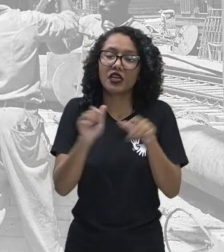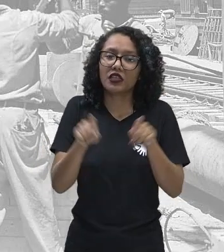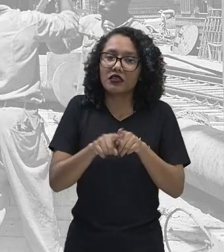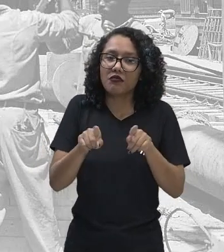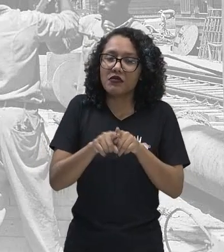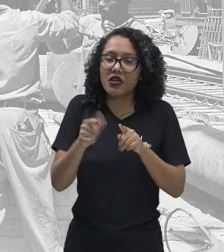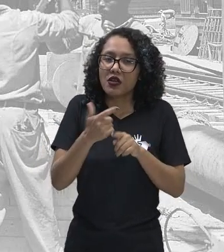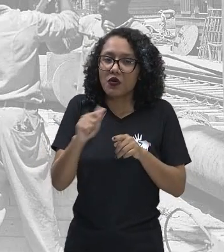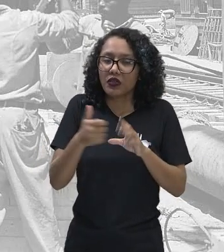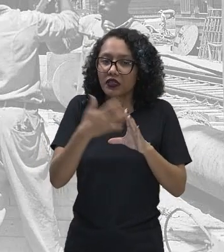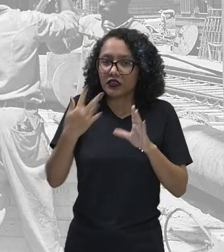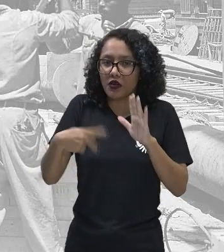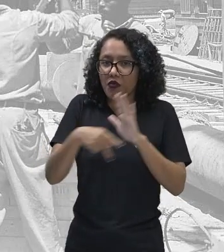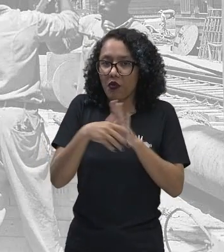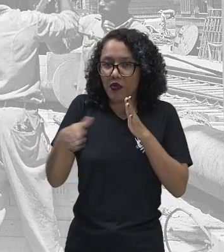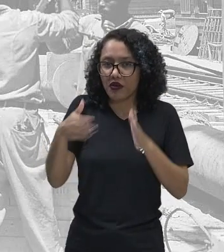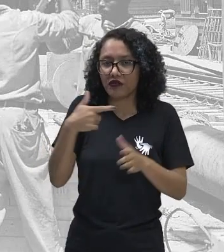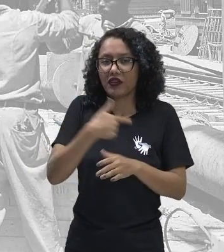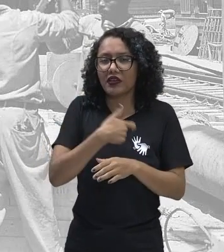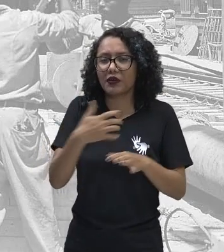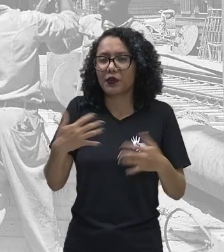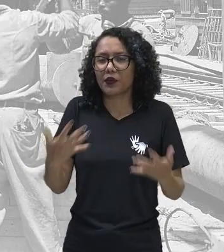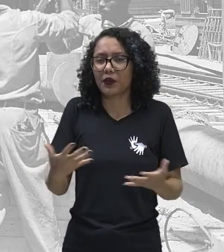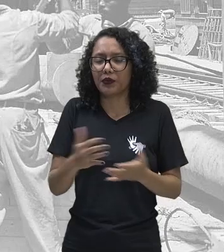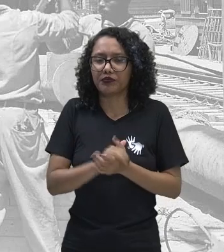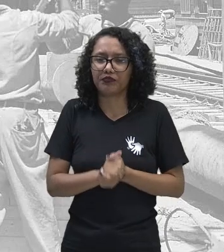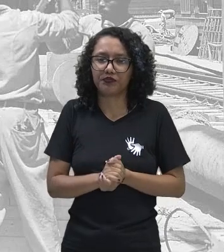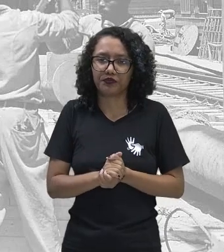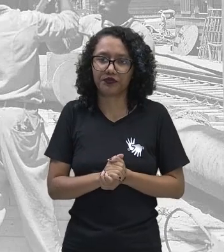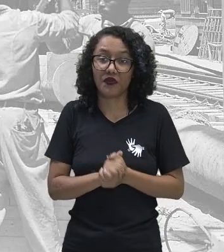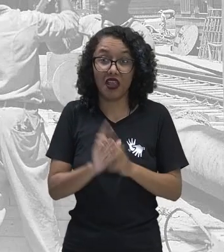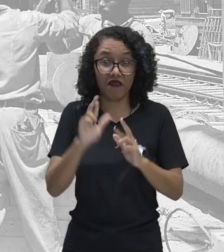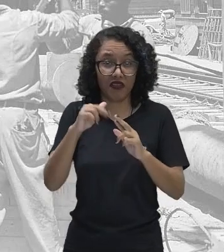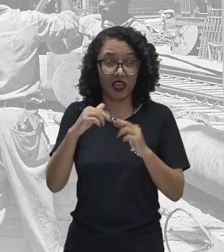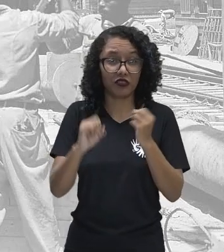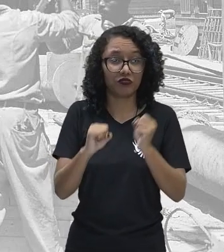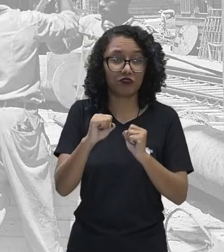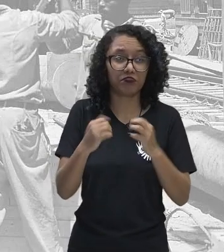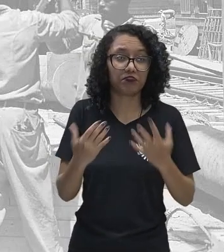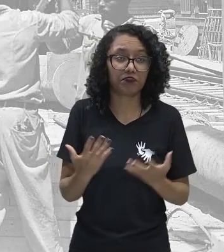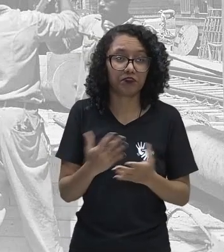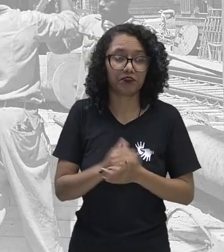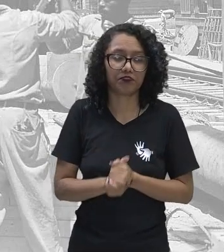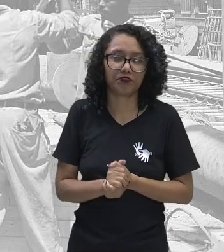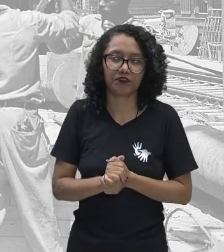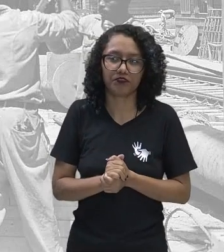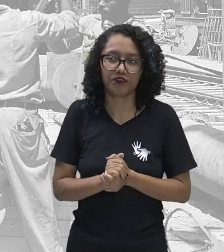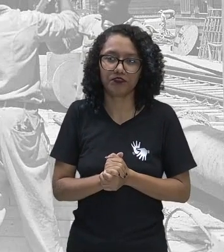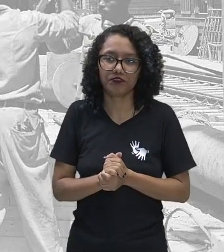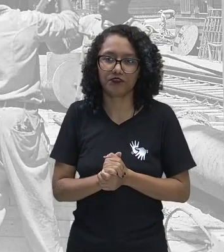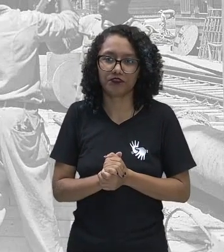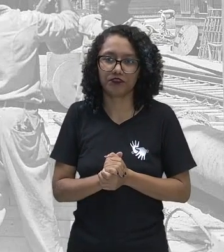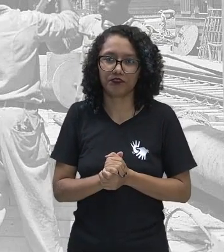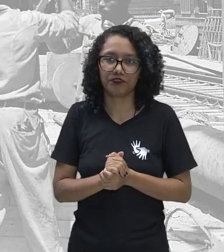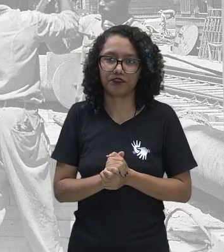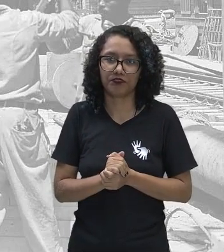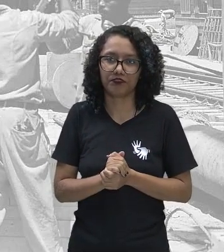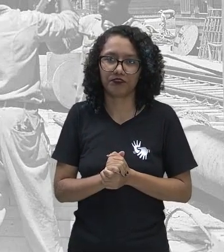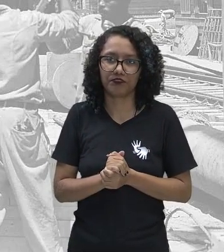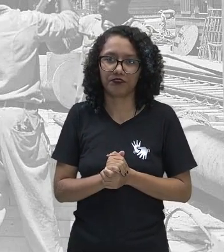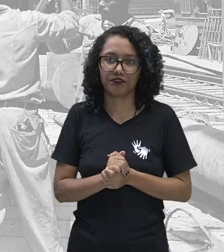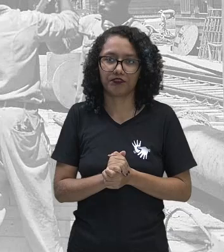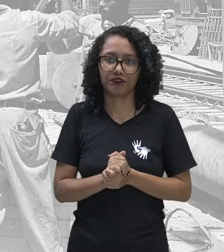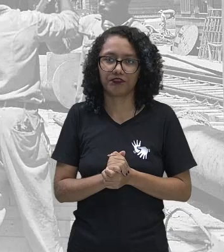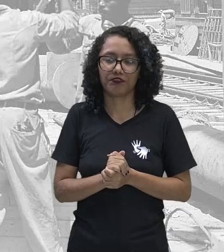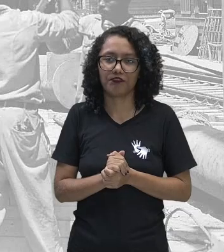sistema, desse período da Era Vargas com a industrialização, é também fornecer menor dependência